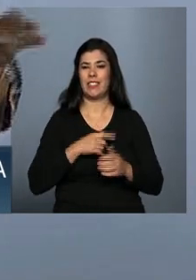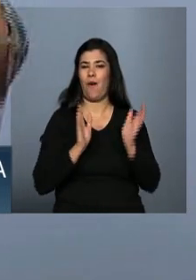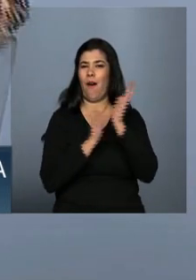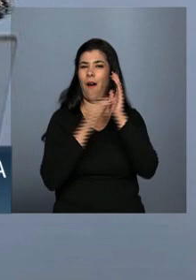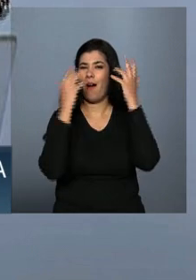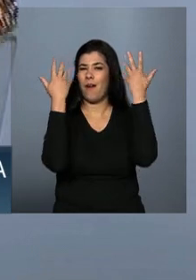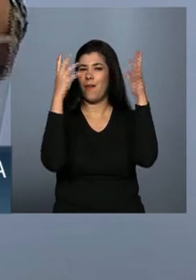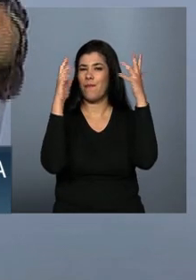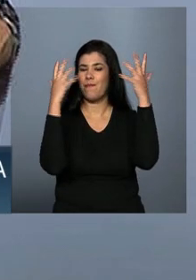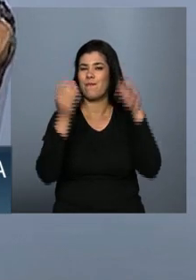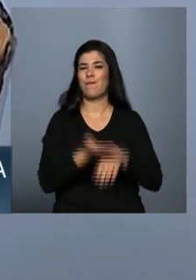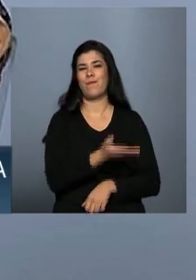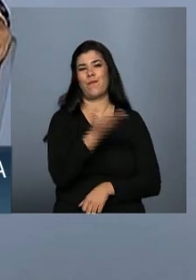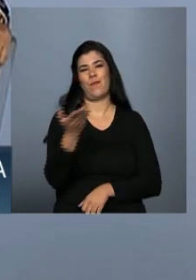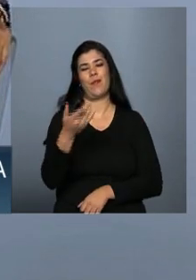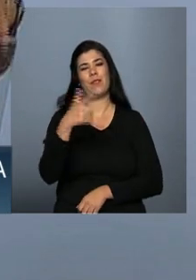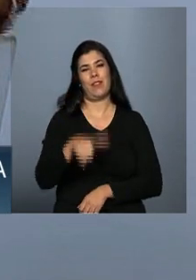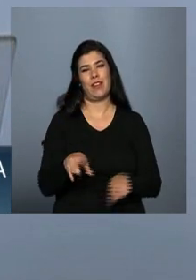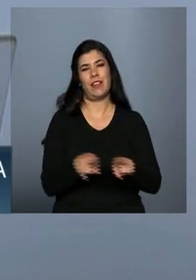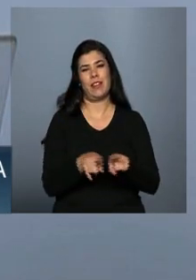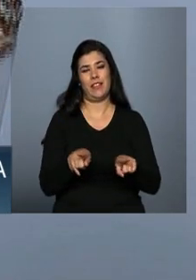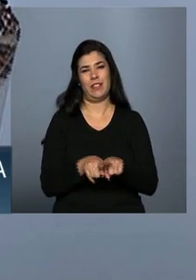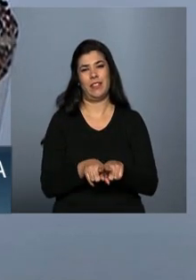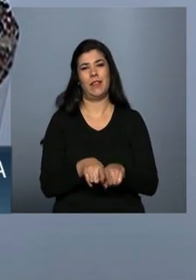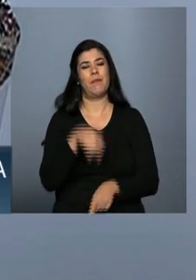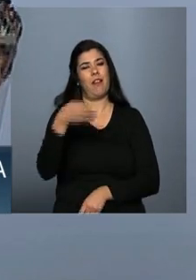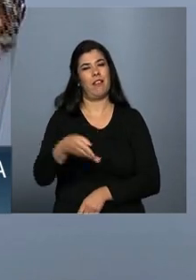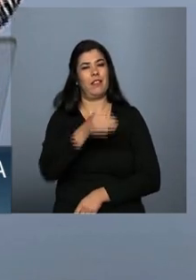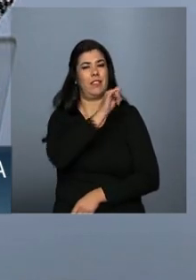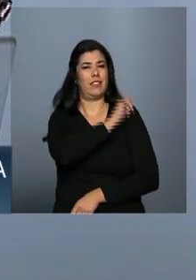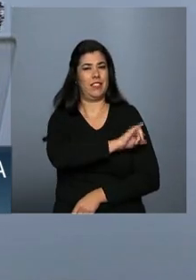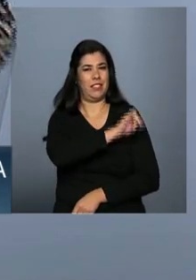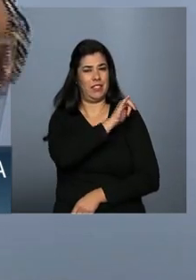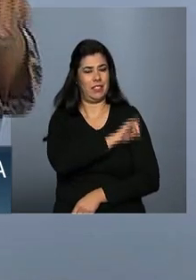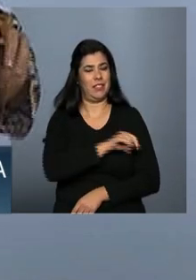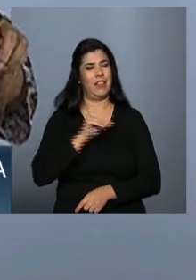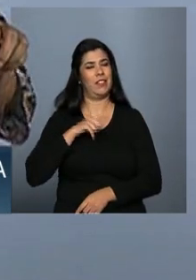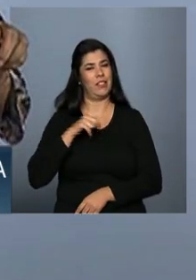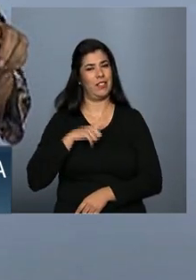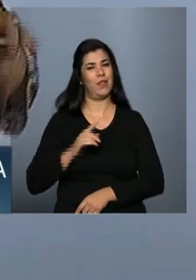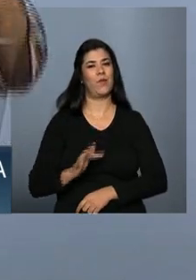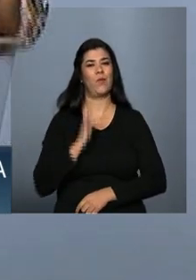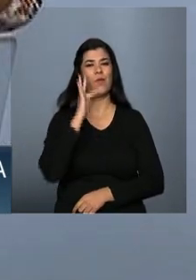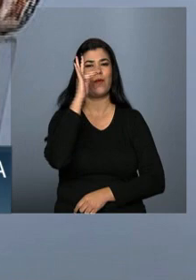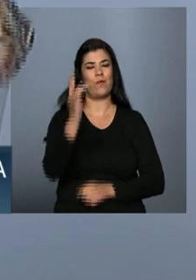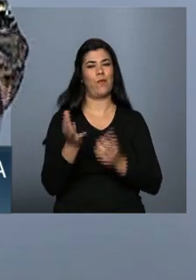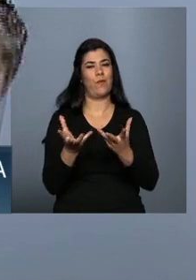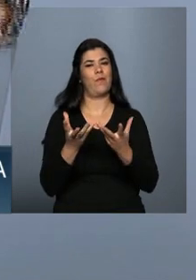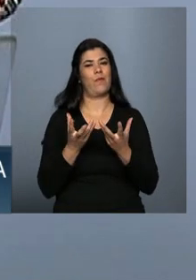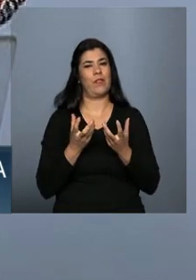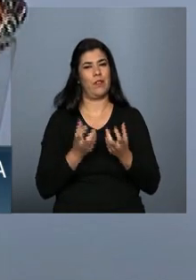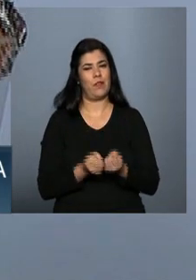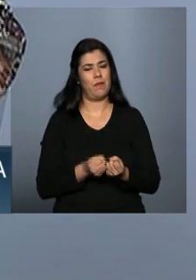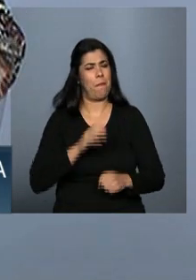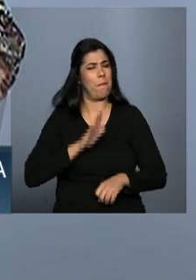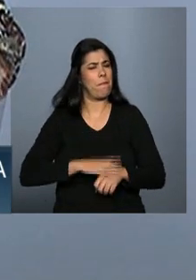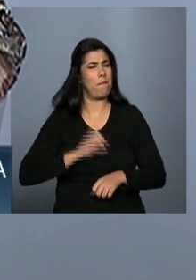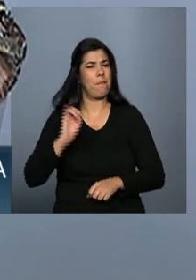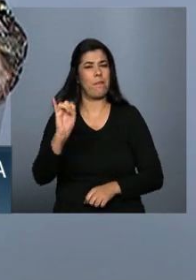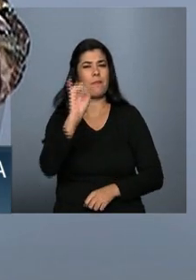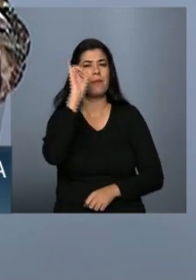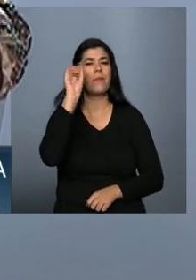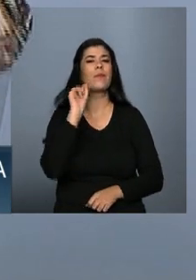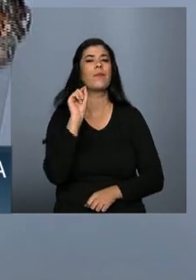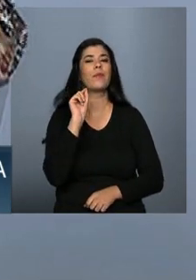cantar parabéns para o Rio de Janeiro, que vai receber as mais